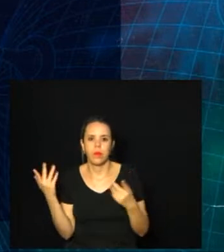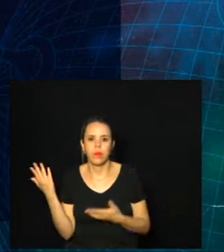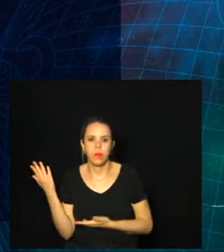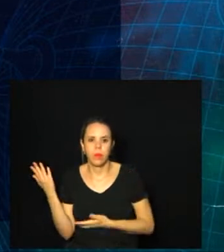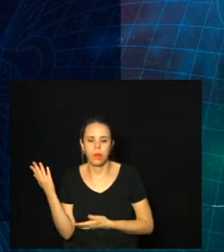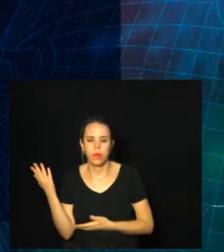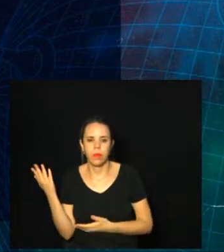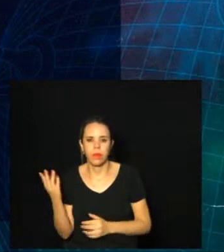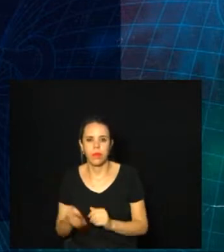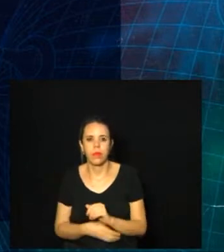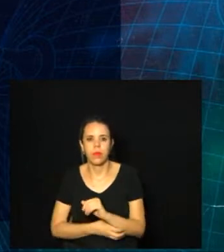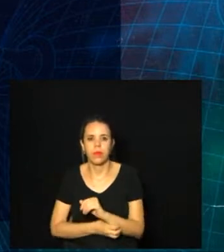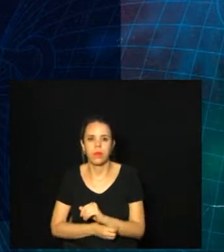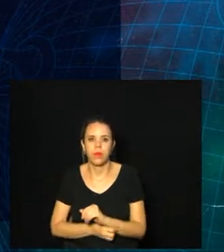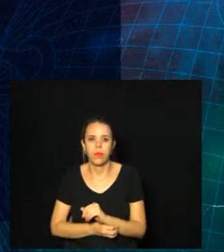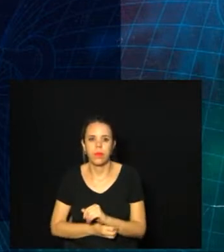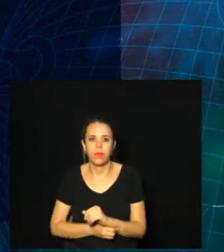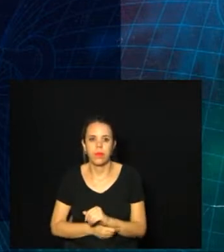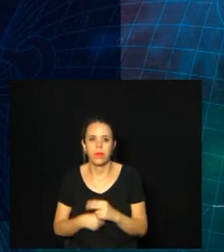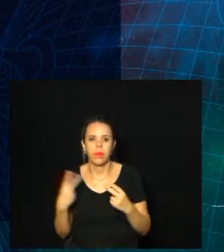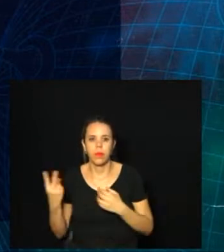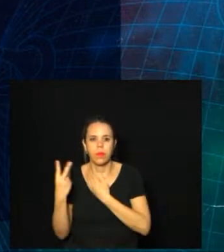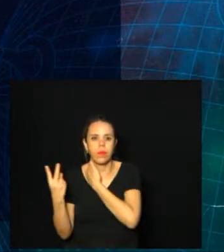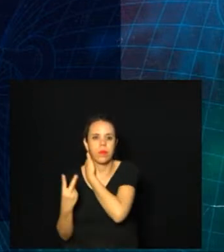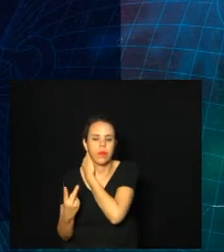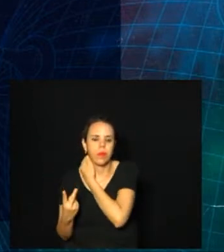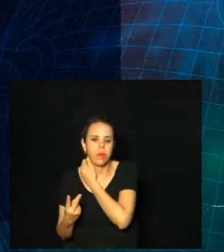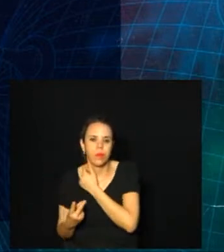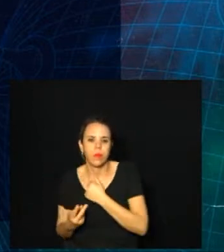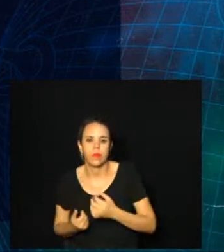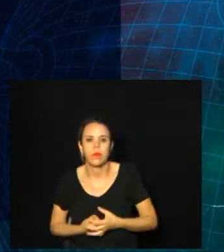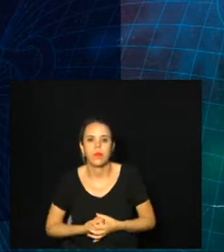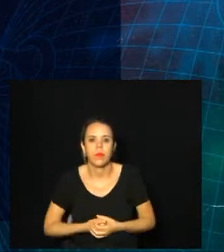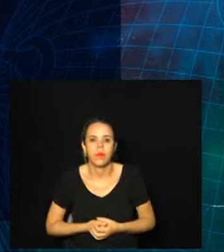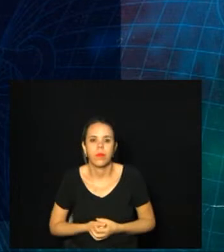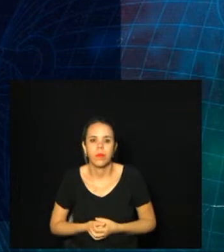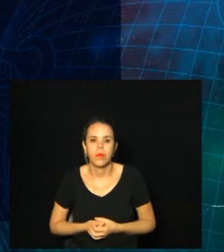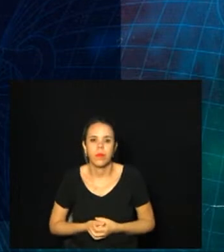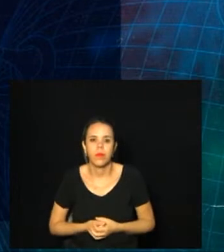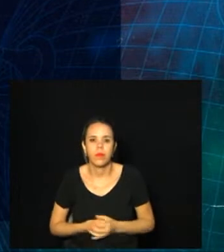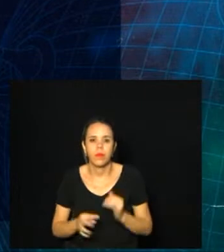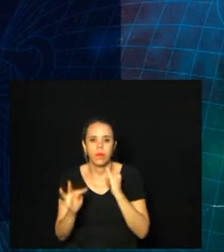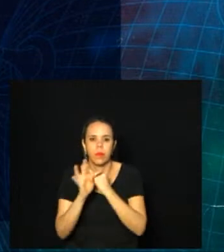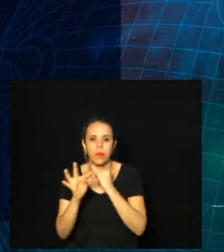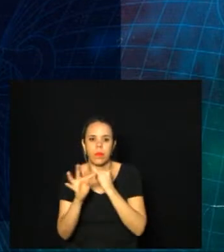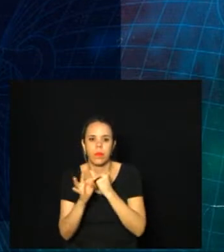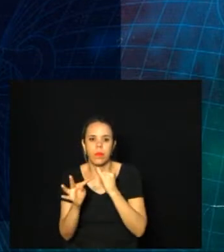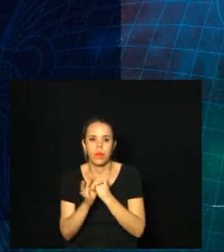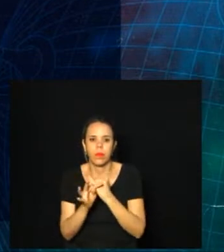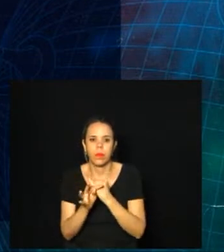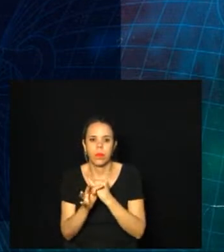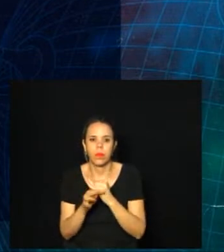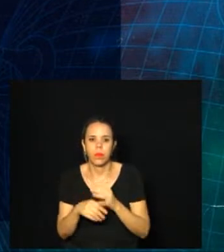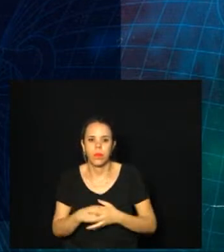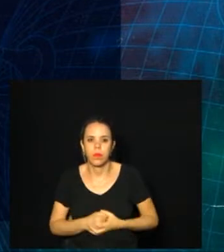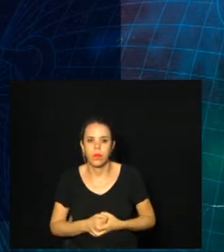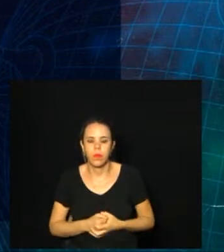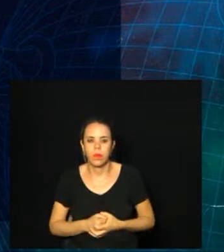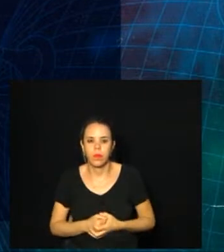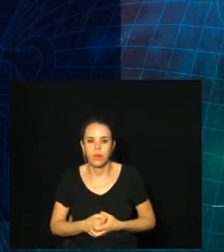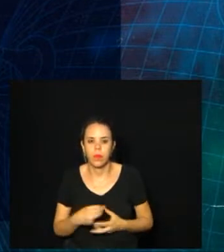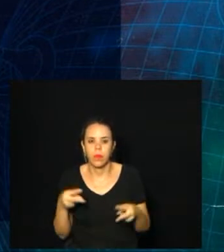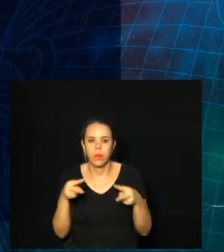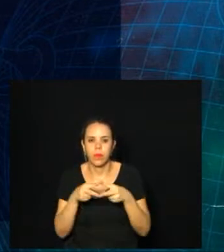Hortolândia, 736, Valinhos, 402, Itatiba 325,